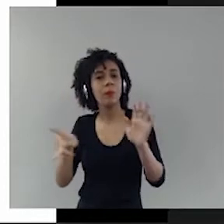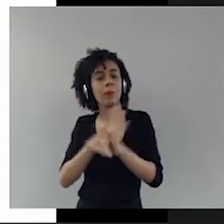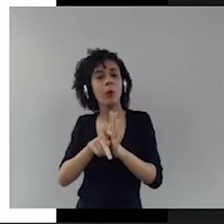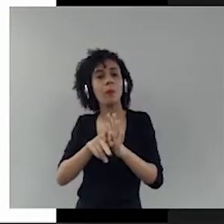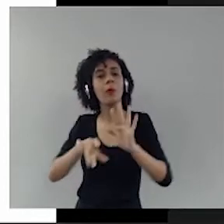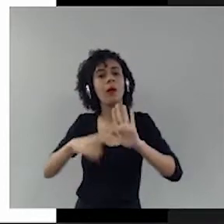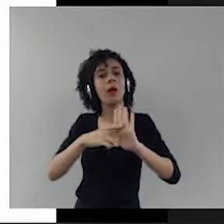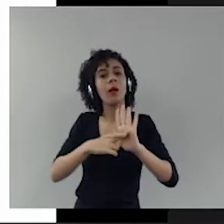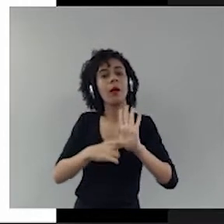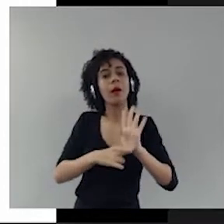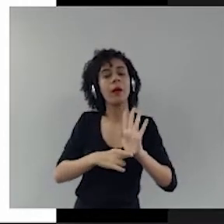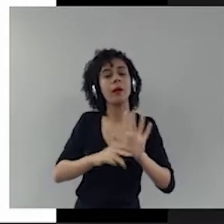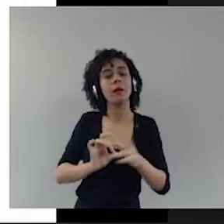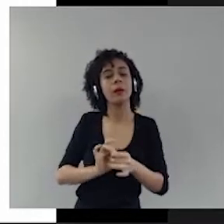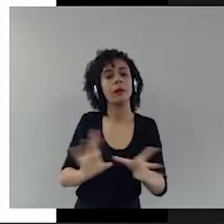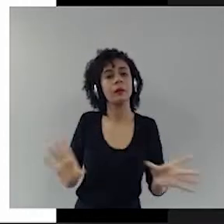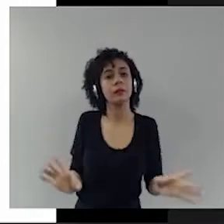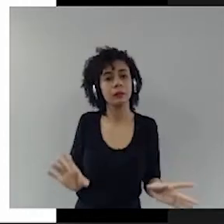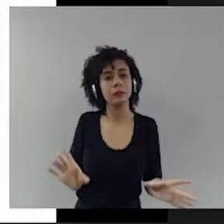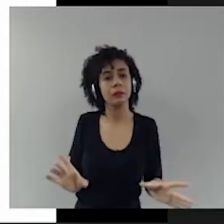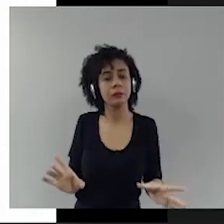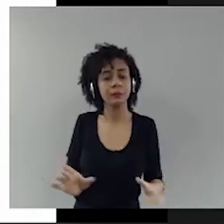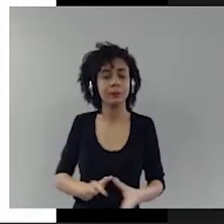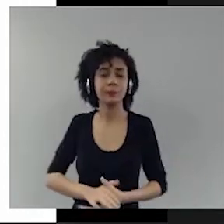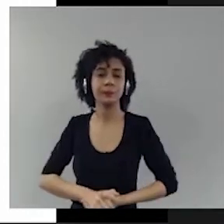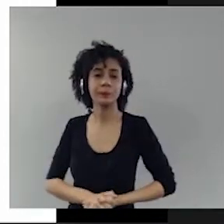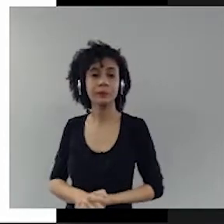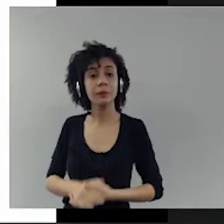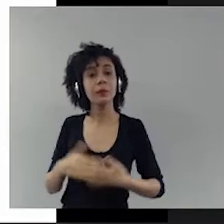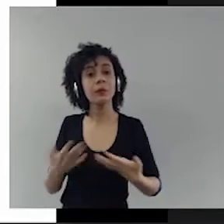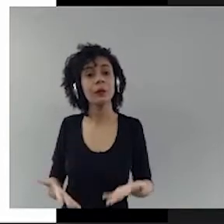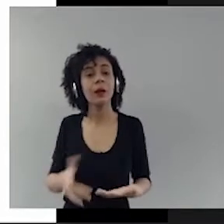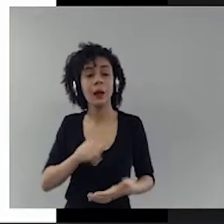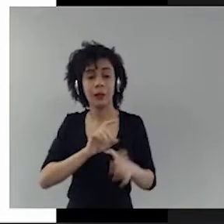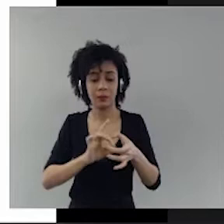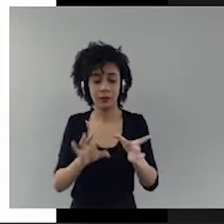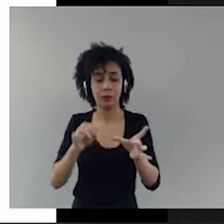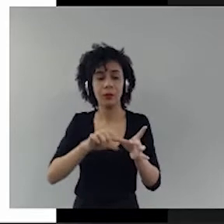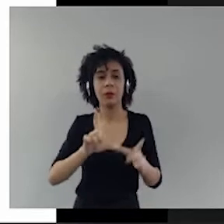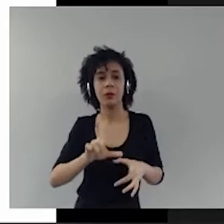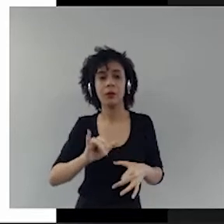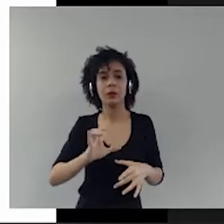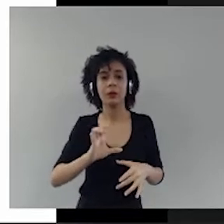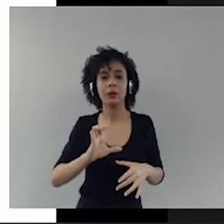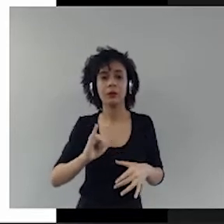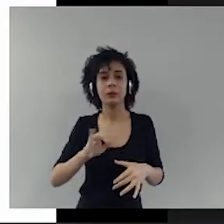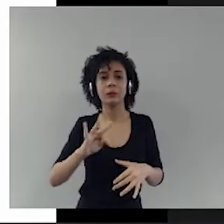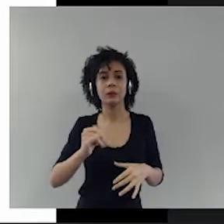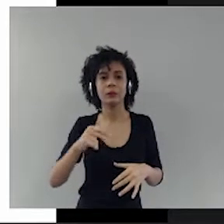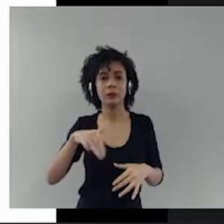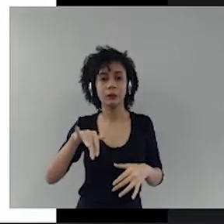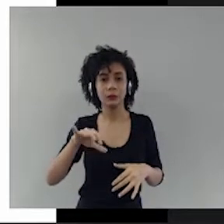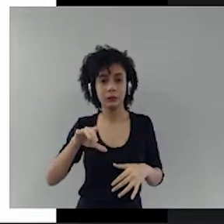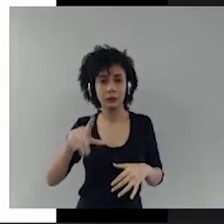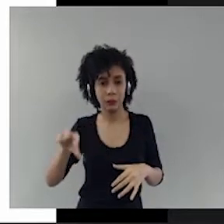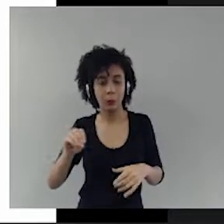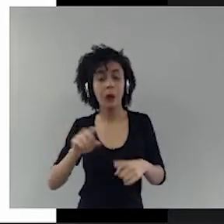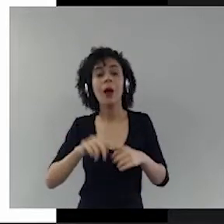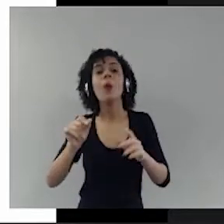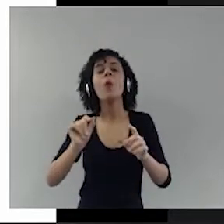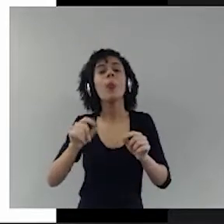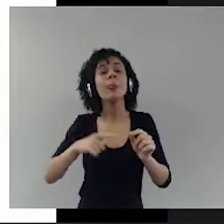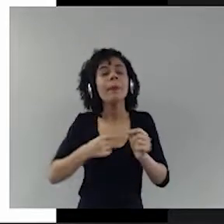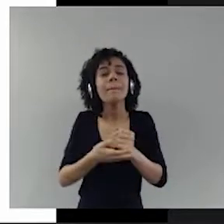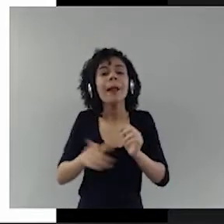licitações é basicamente o que o que se tem é o aprovação da lei 13979